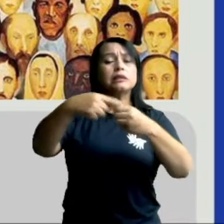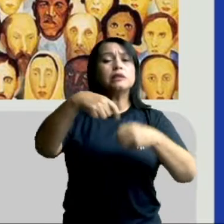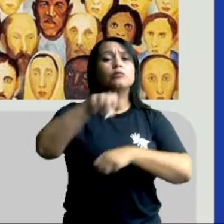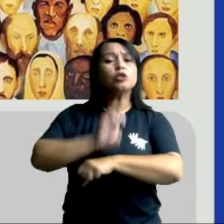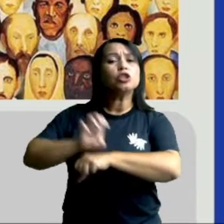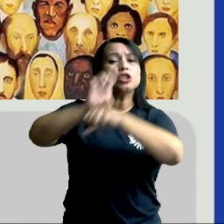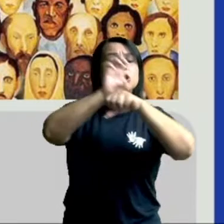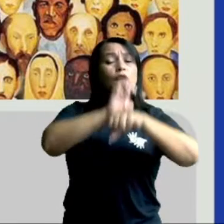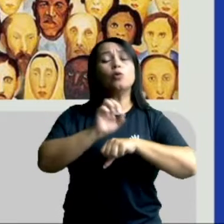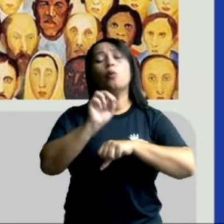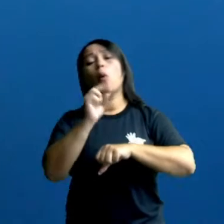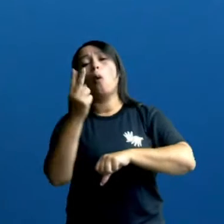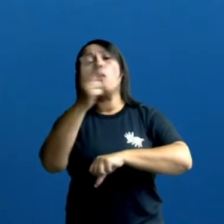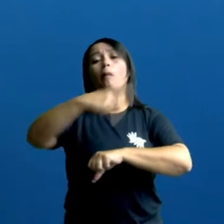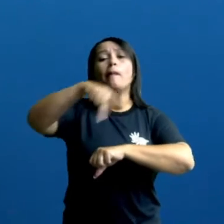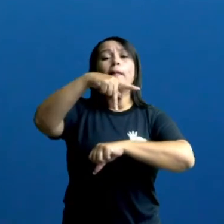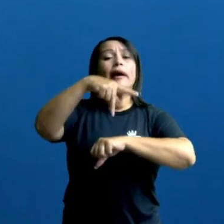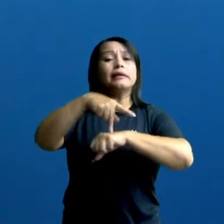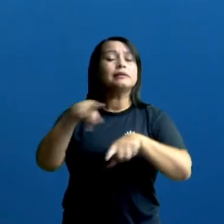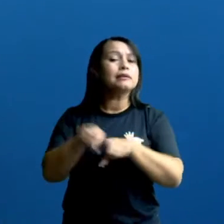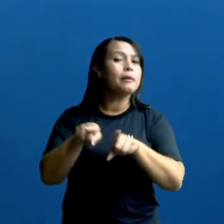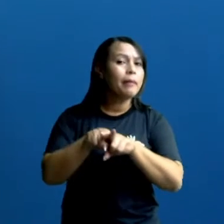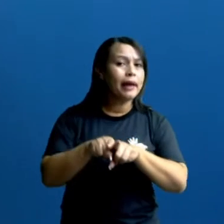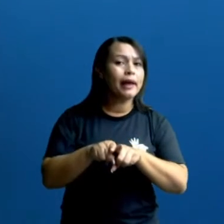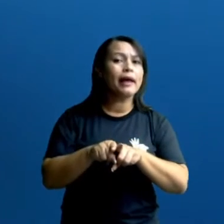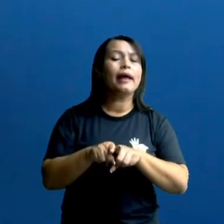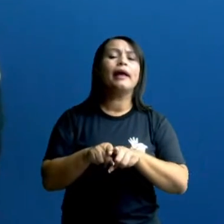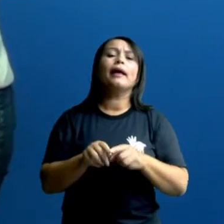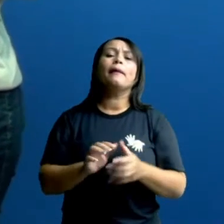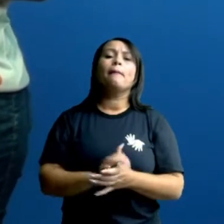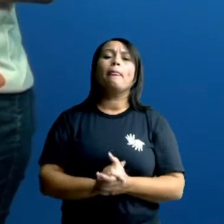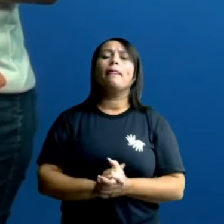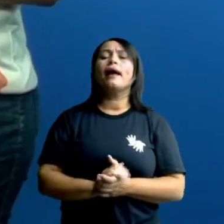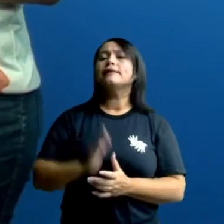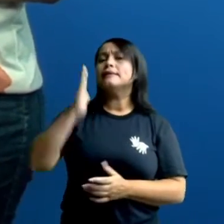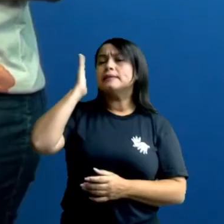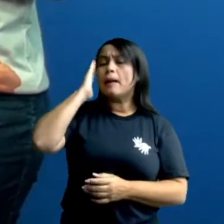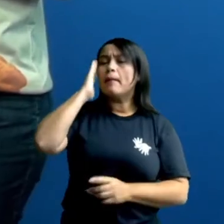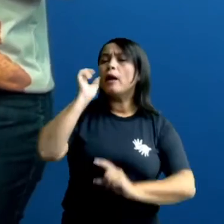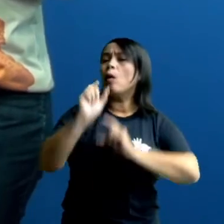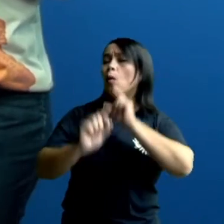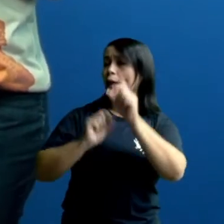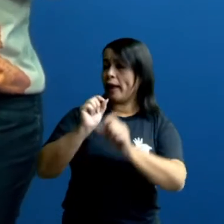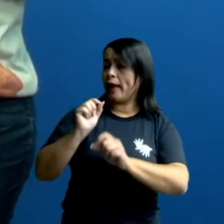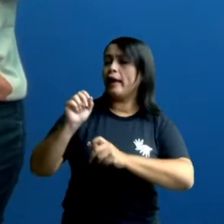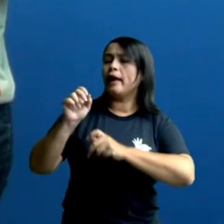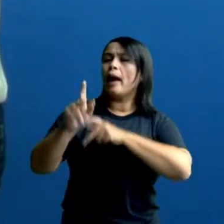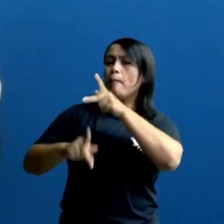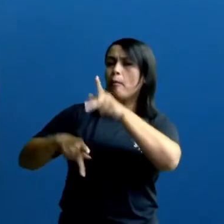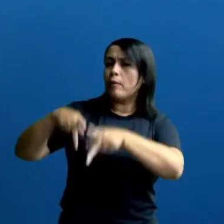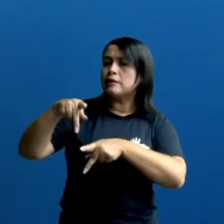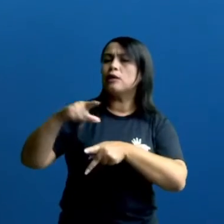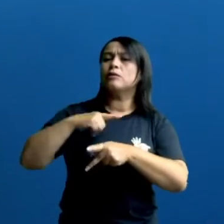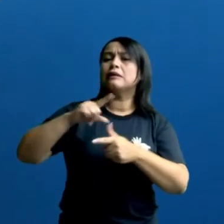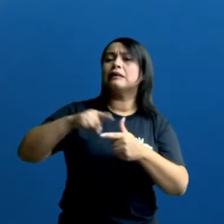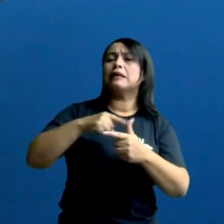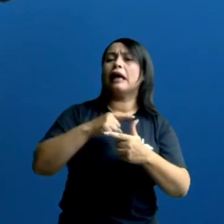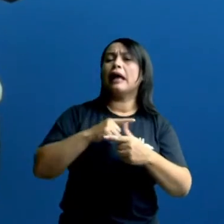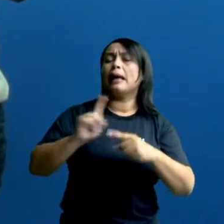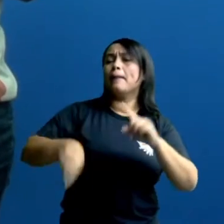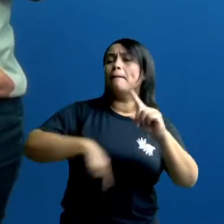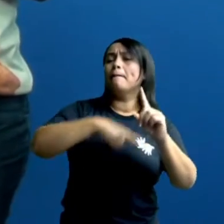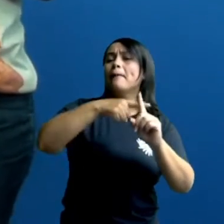ou país. Vale ressaltar que a população tem mais de um conceito. Para